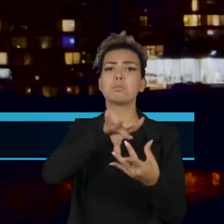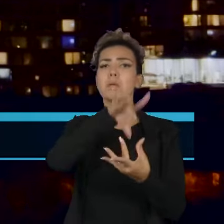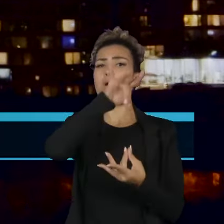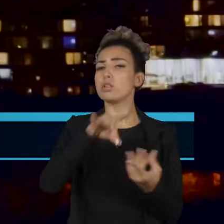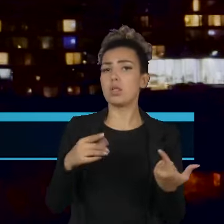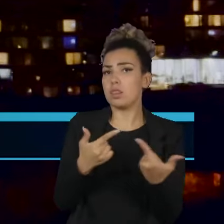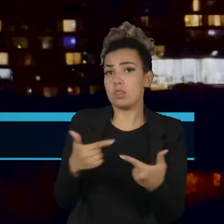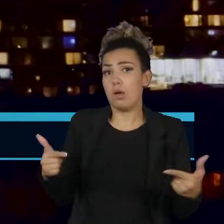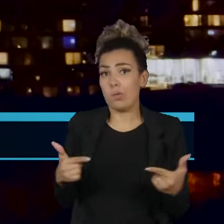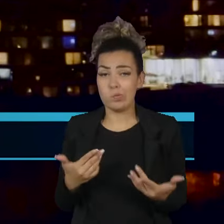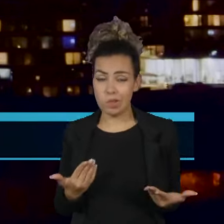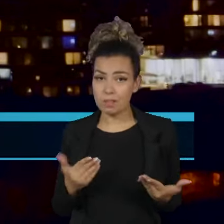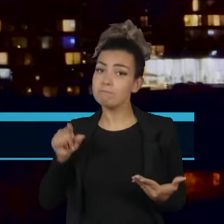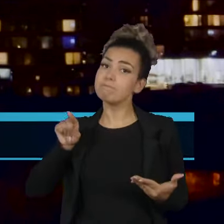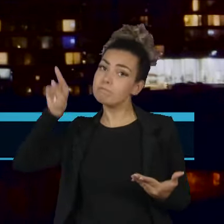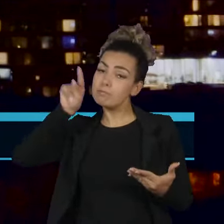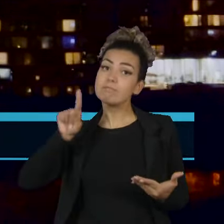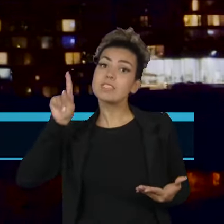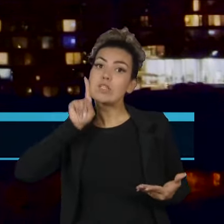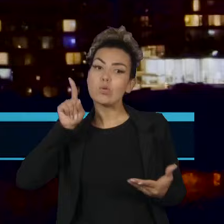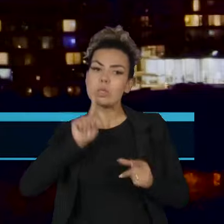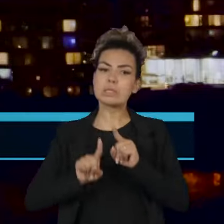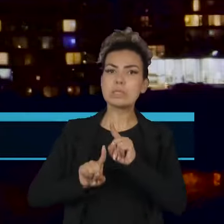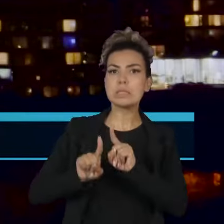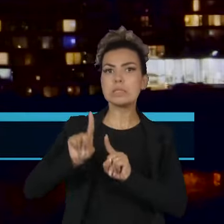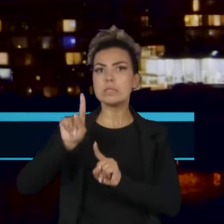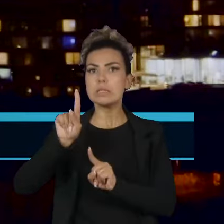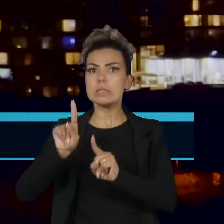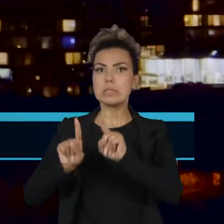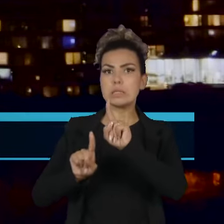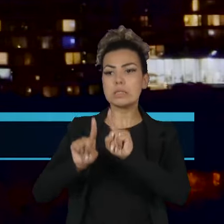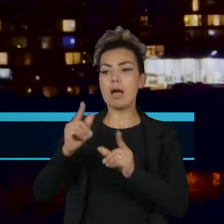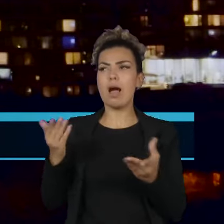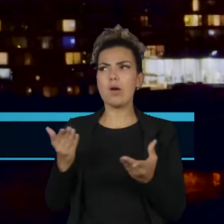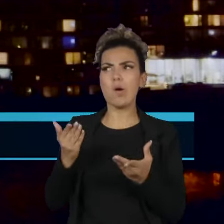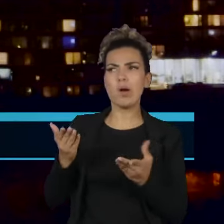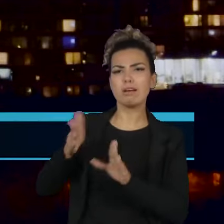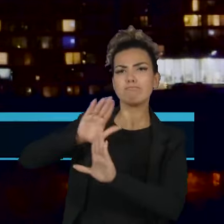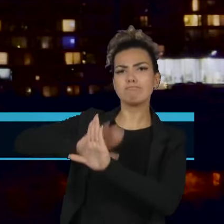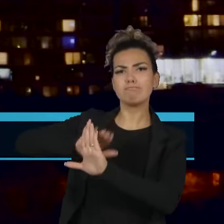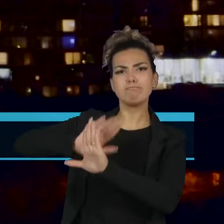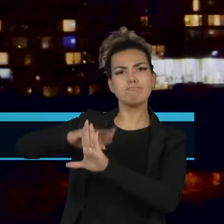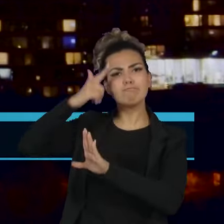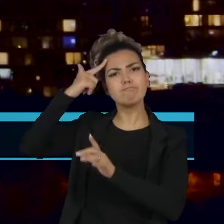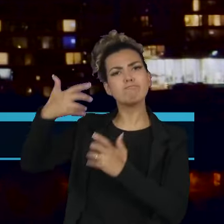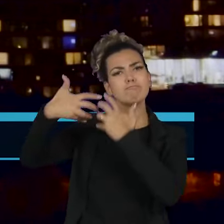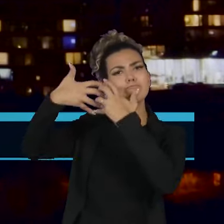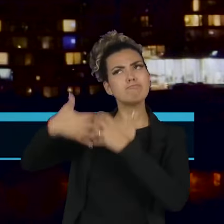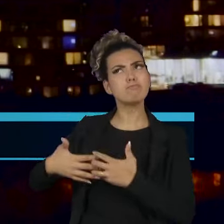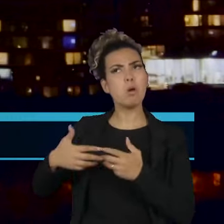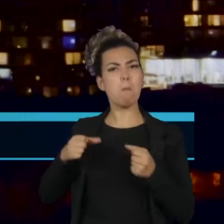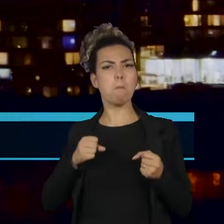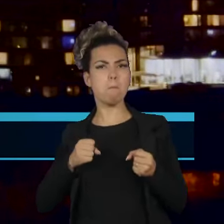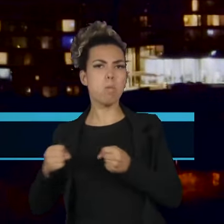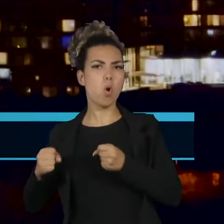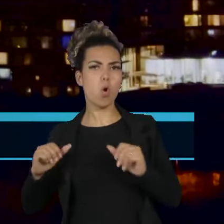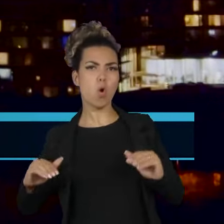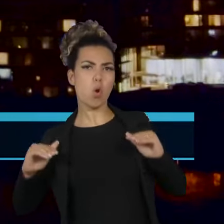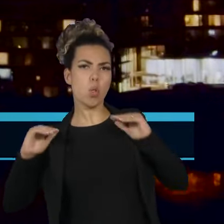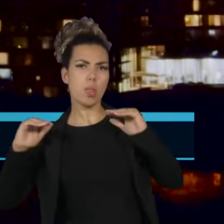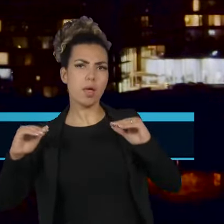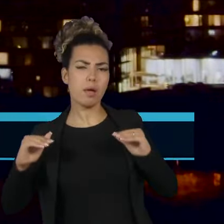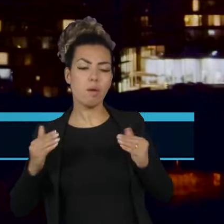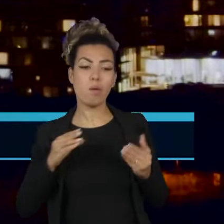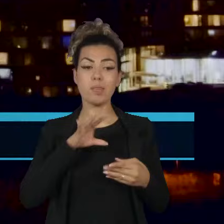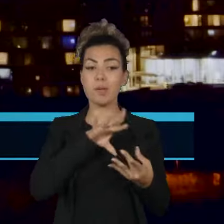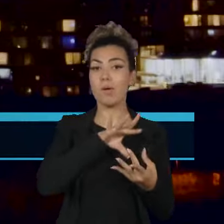eleitoral nos Estados Unidos, mais uma vez, provoca reflexões sobre democracia e poder. E, no nosso caso, sobre como ela vai